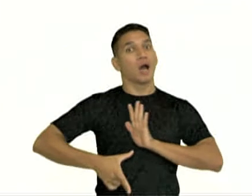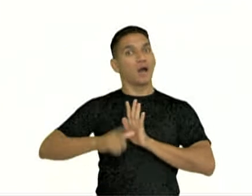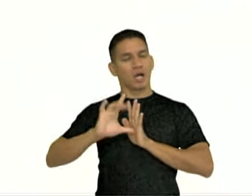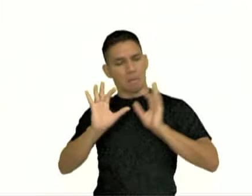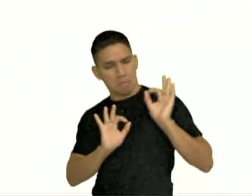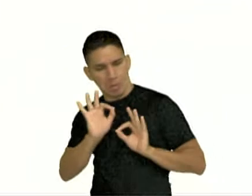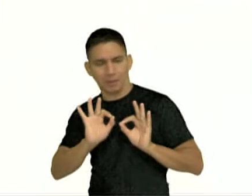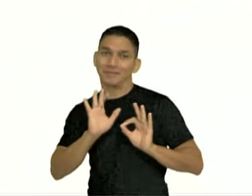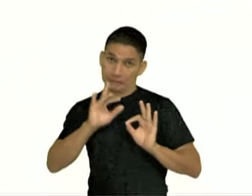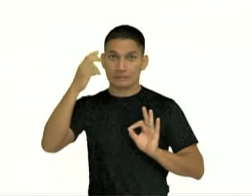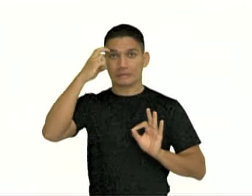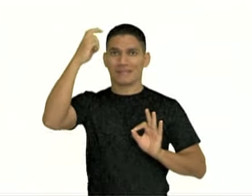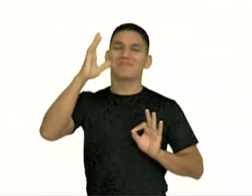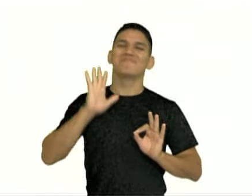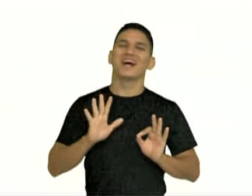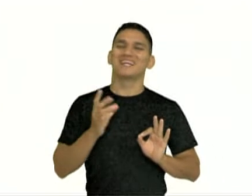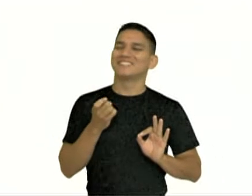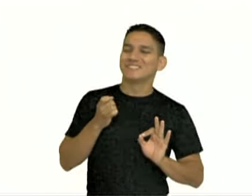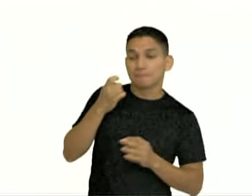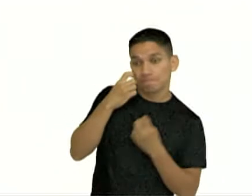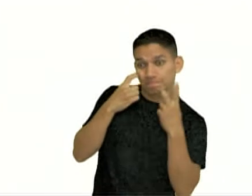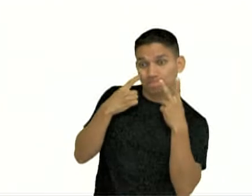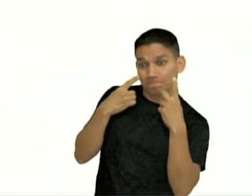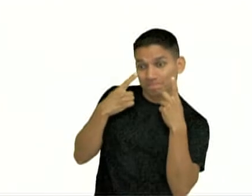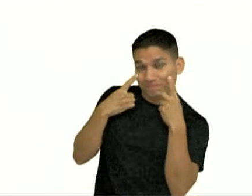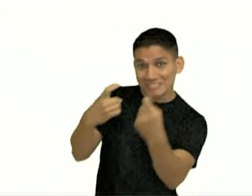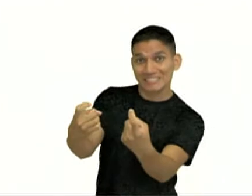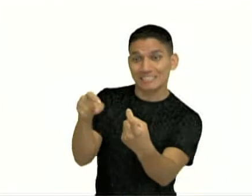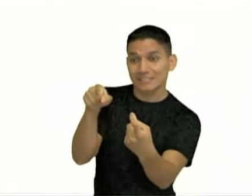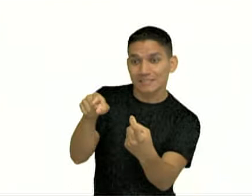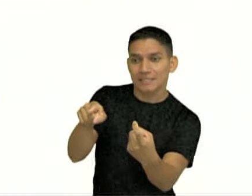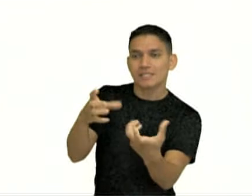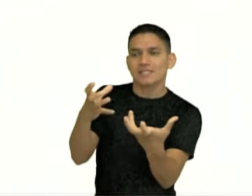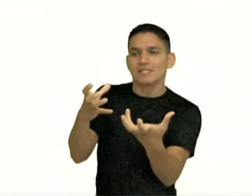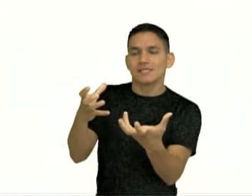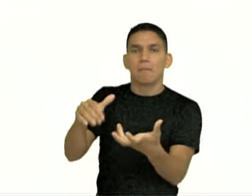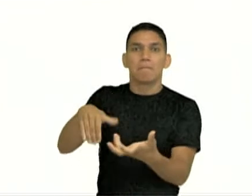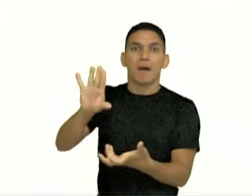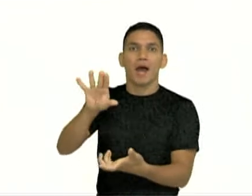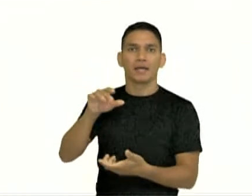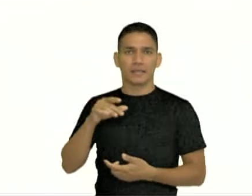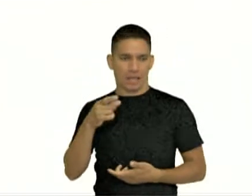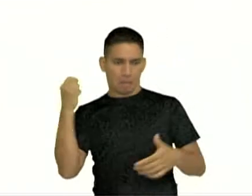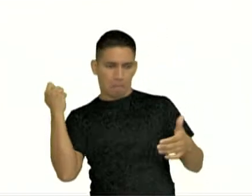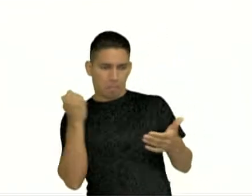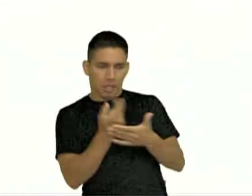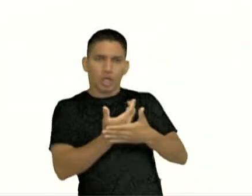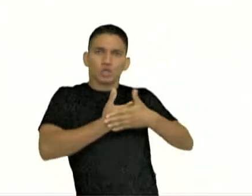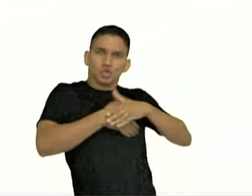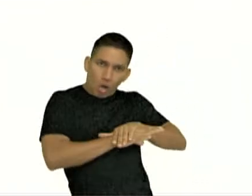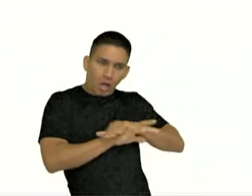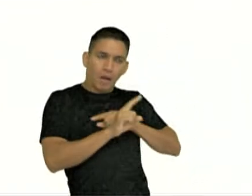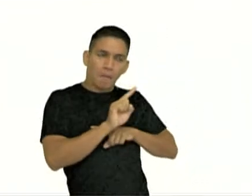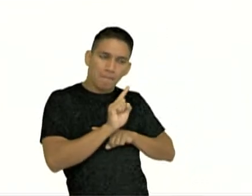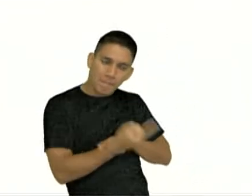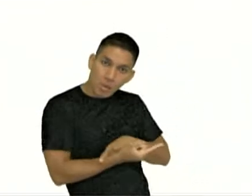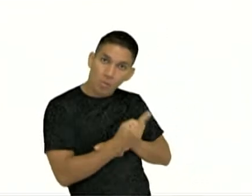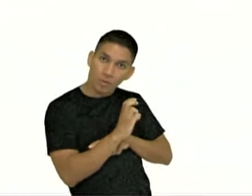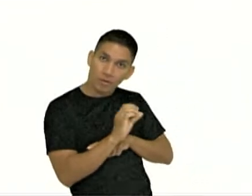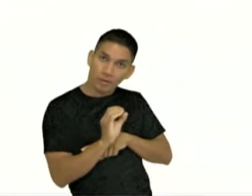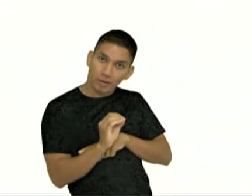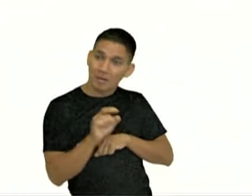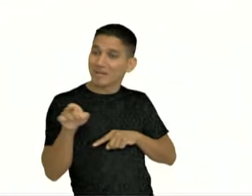isso. Mas o computador tem mais do que ela economizou. Ela conseguiu economizar R$ 1.500 e o computador custa R$